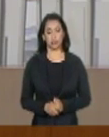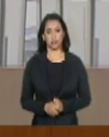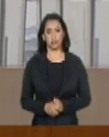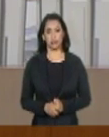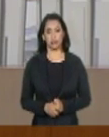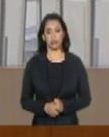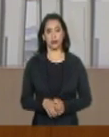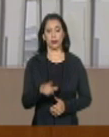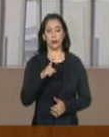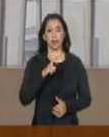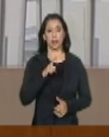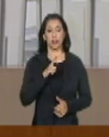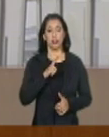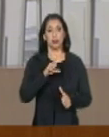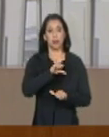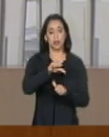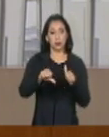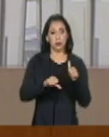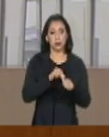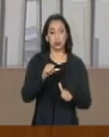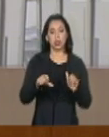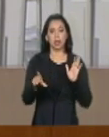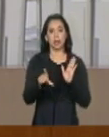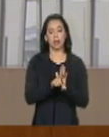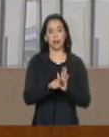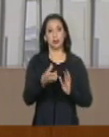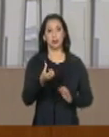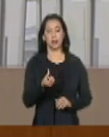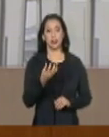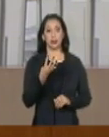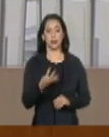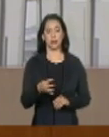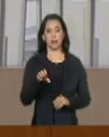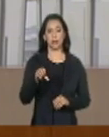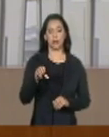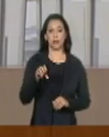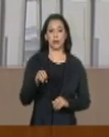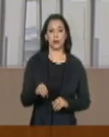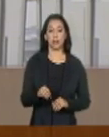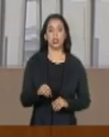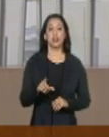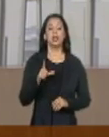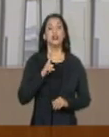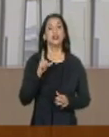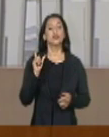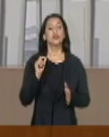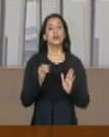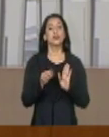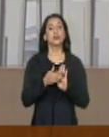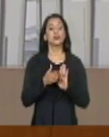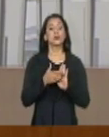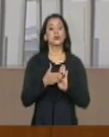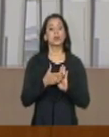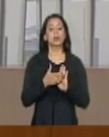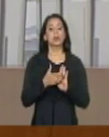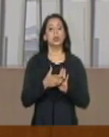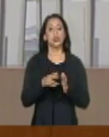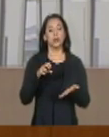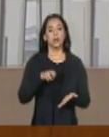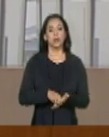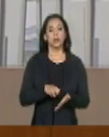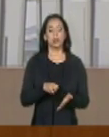exatamente alterar a Lei 6490, e ali se estabeleceu que em condenações criminais, naqueles casos